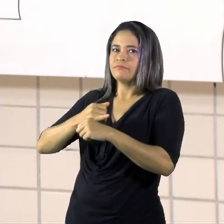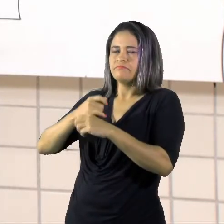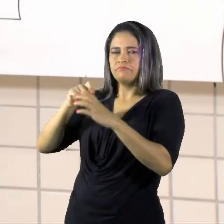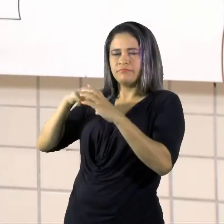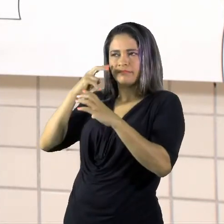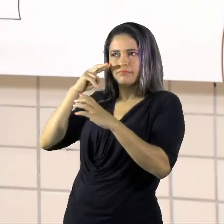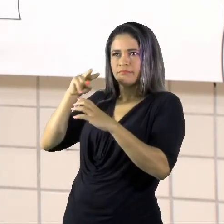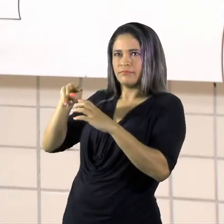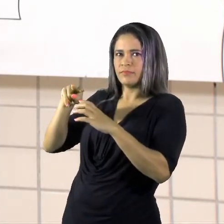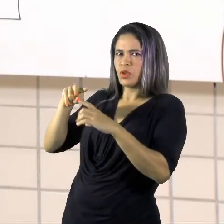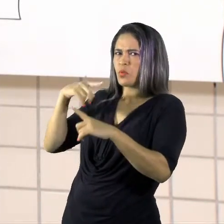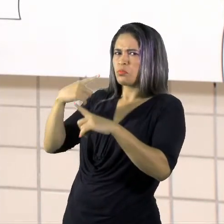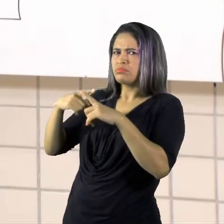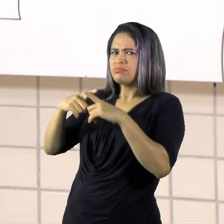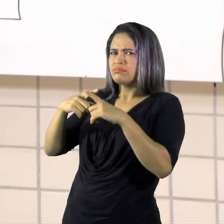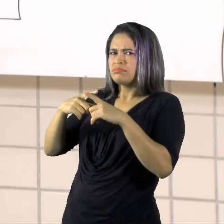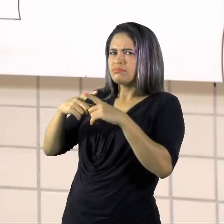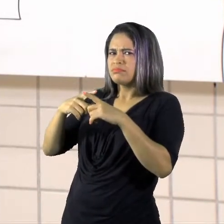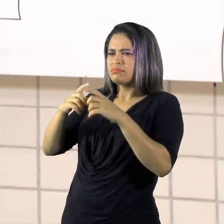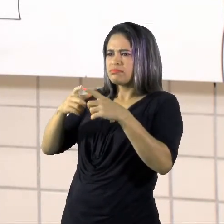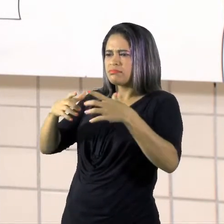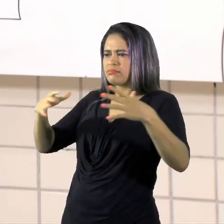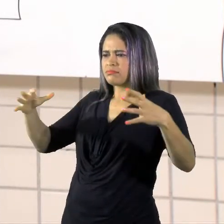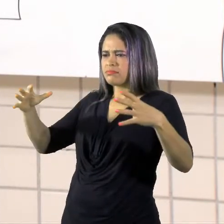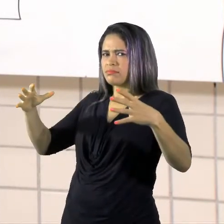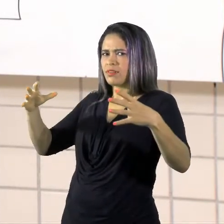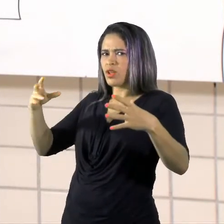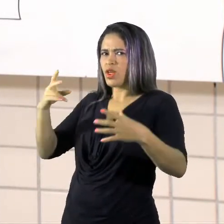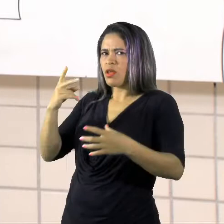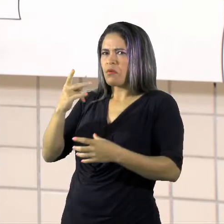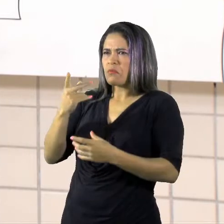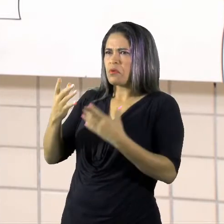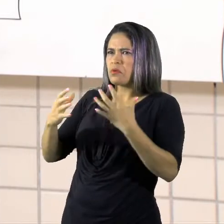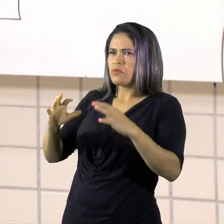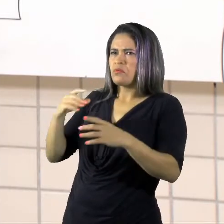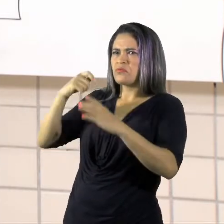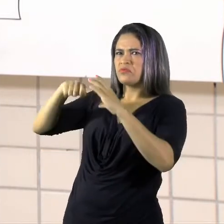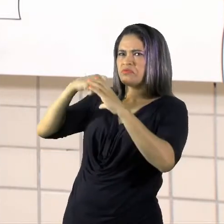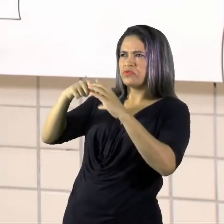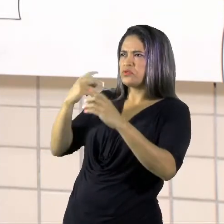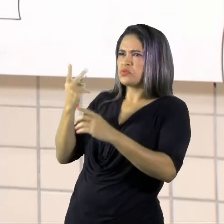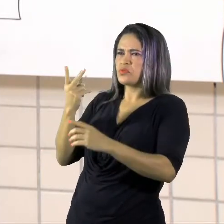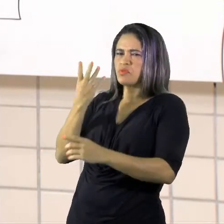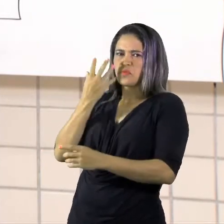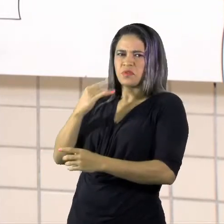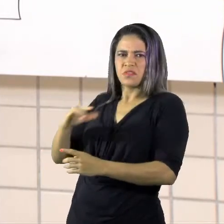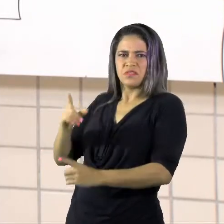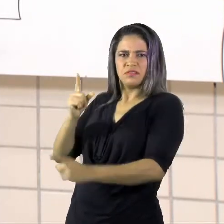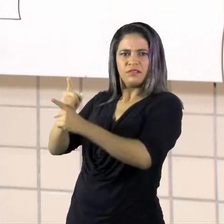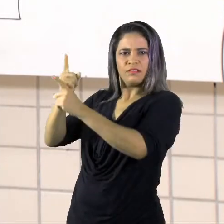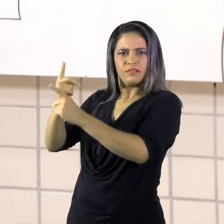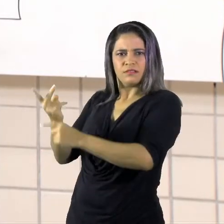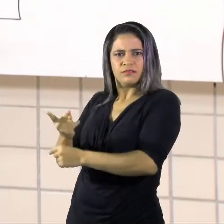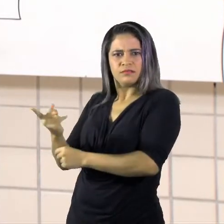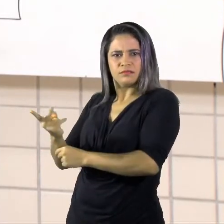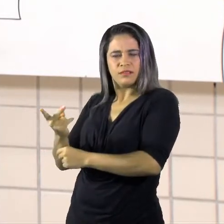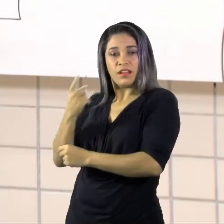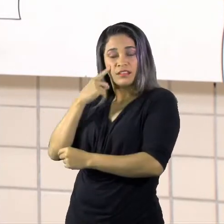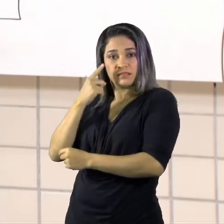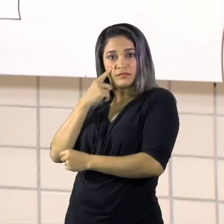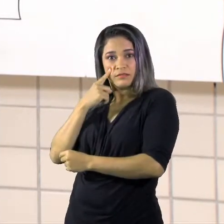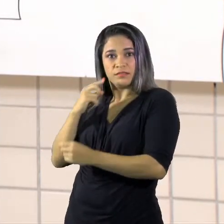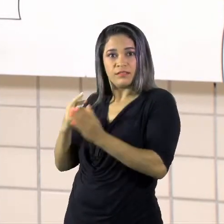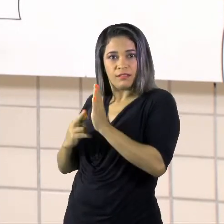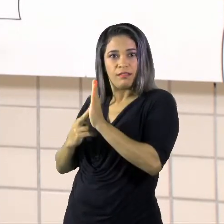tamanha comoção um vídeo tão rápido de 2 crianças se reencontrando? Porque aí nós temos uma